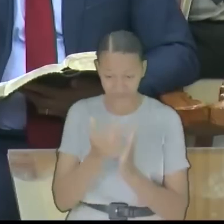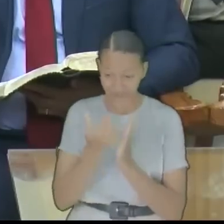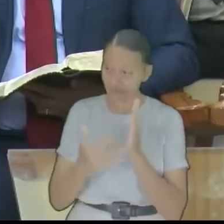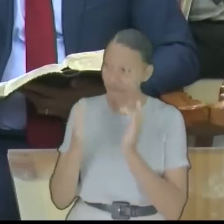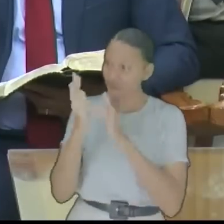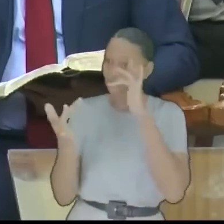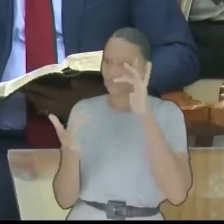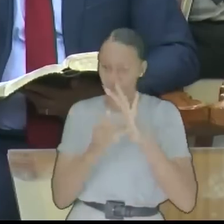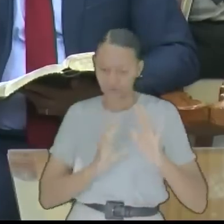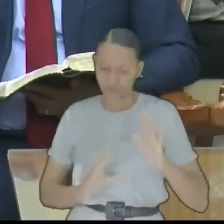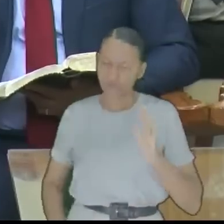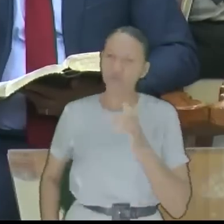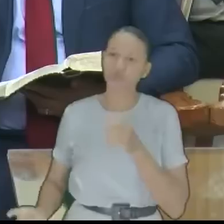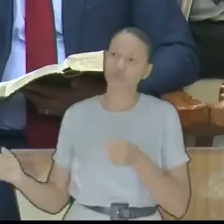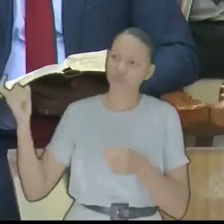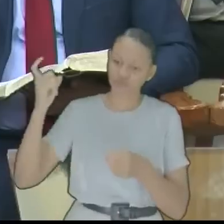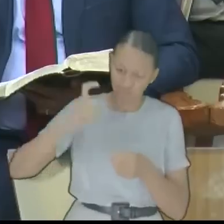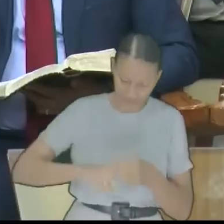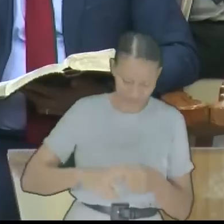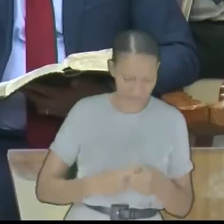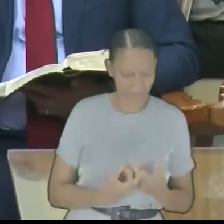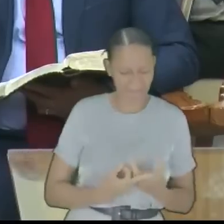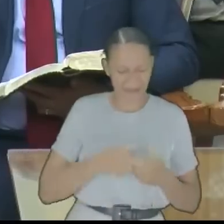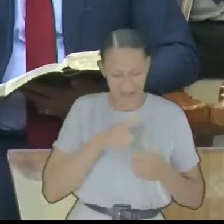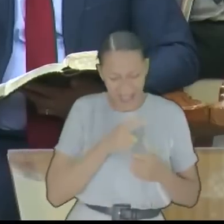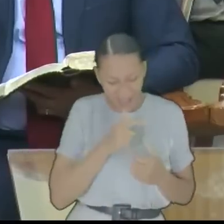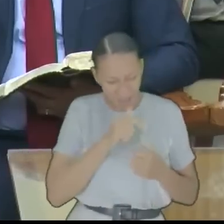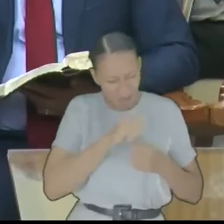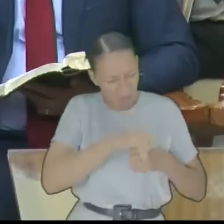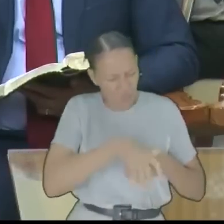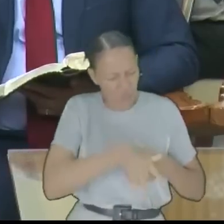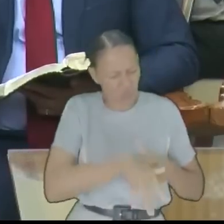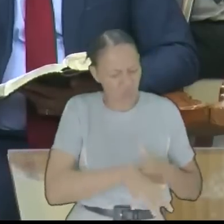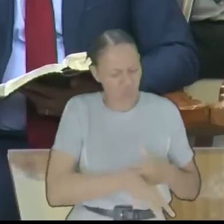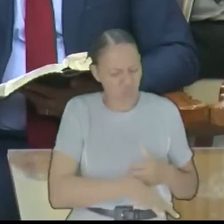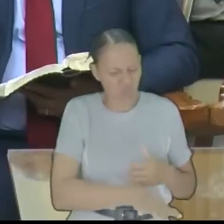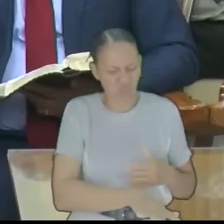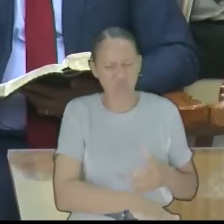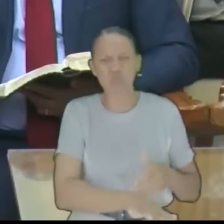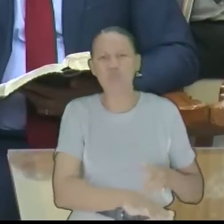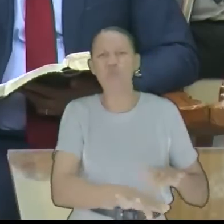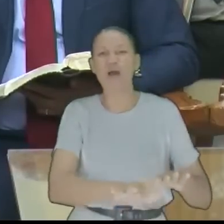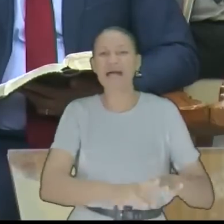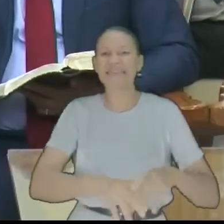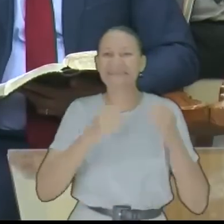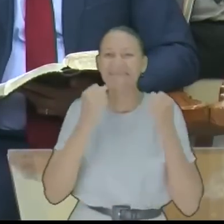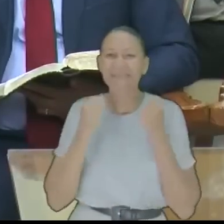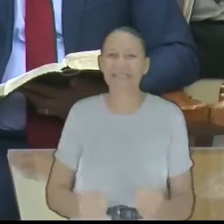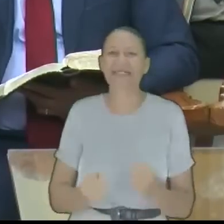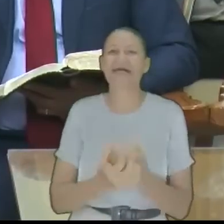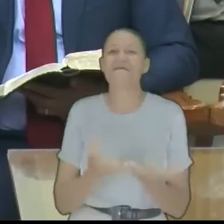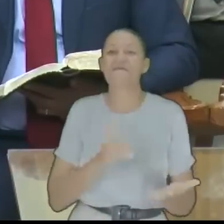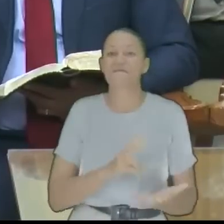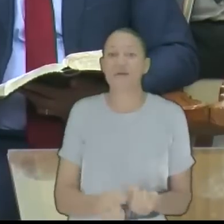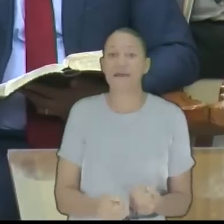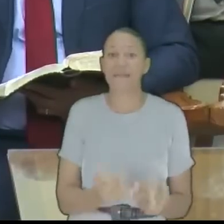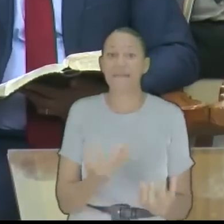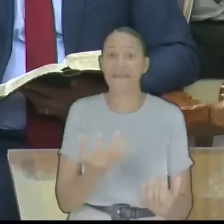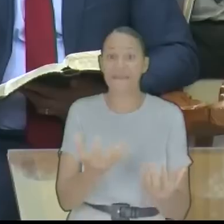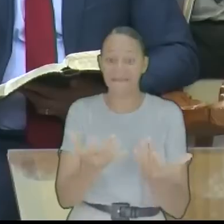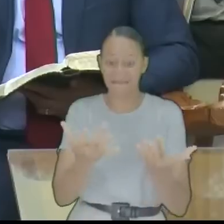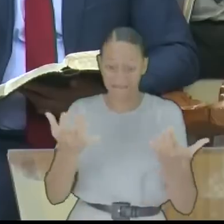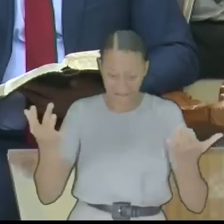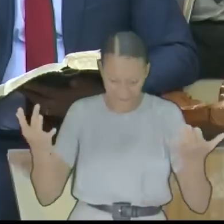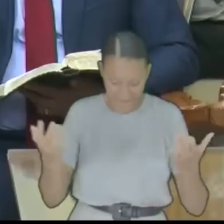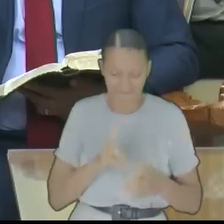Cristo voltar, uma fonte vai regar aquele vale terrível, e ele vai florescer, e